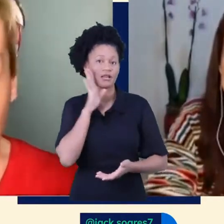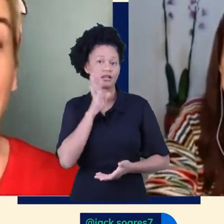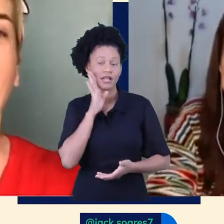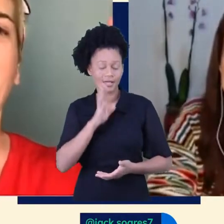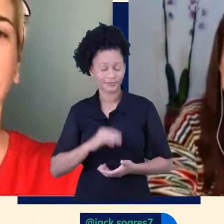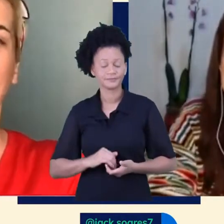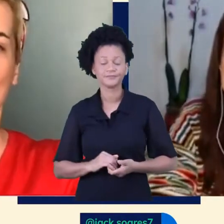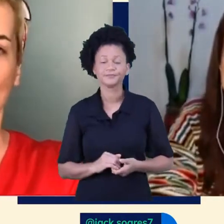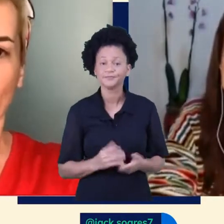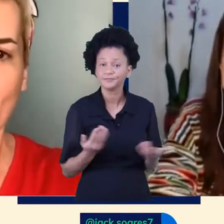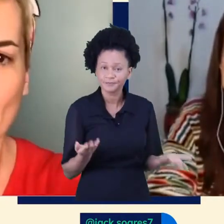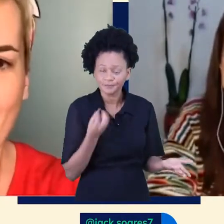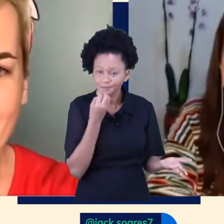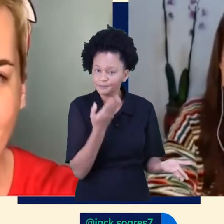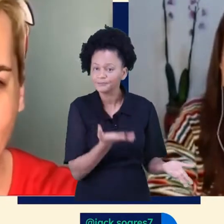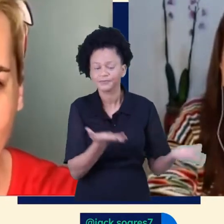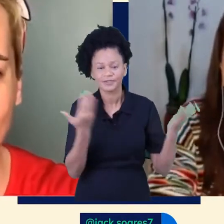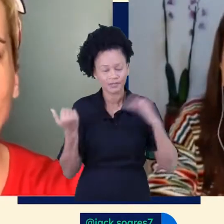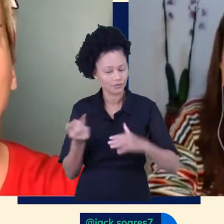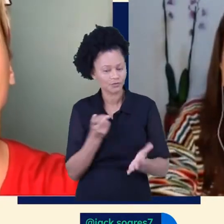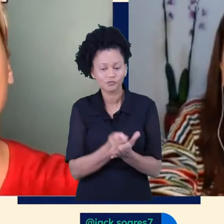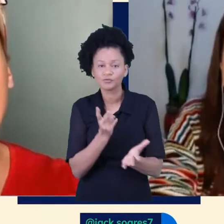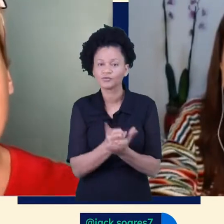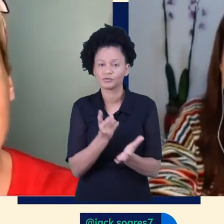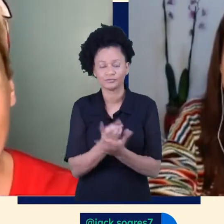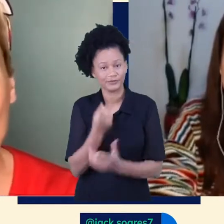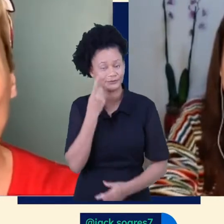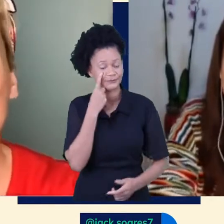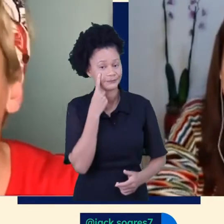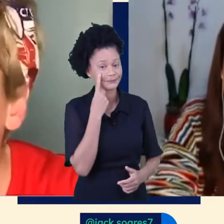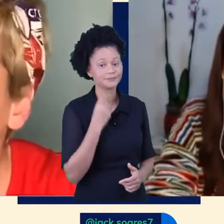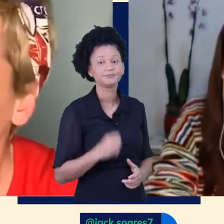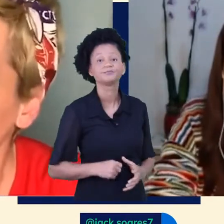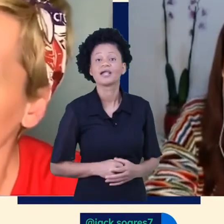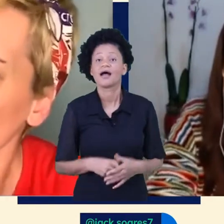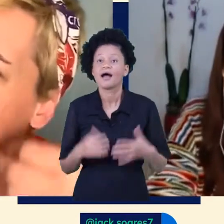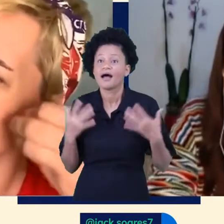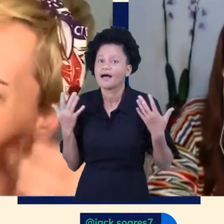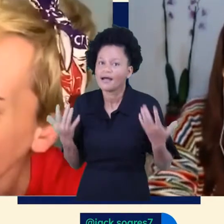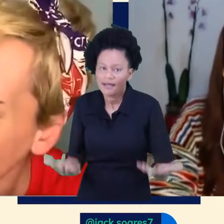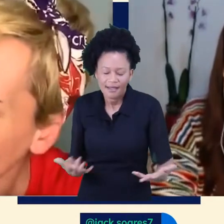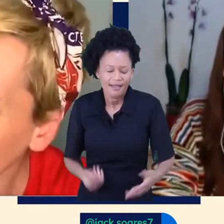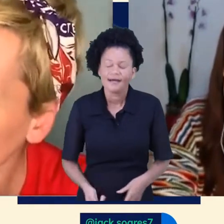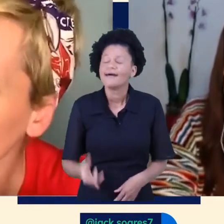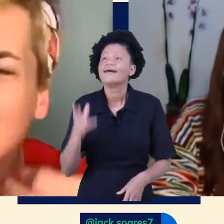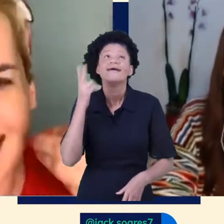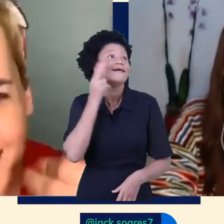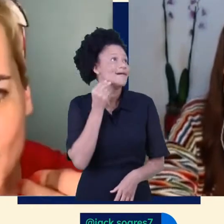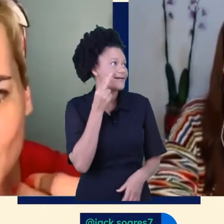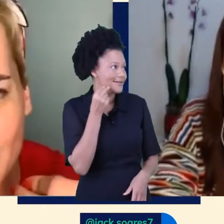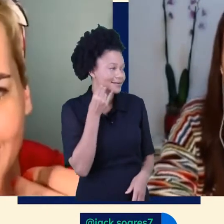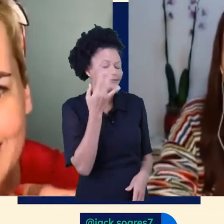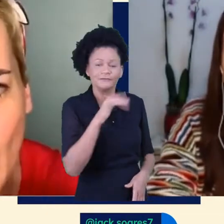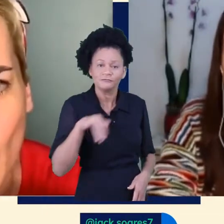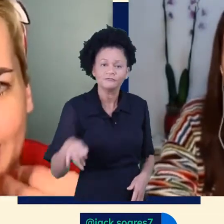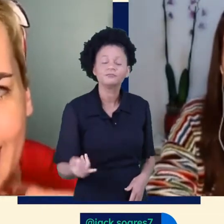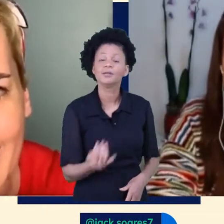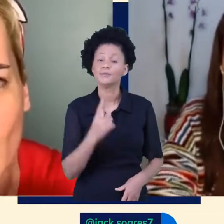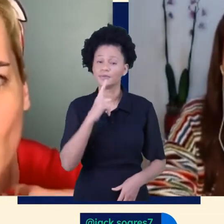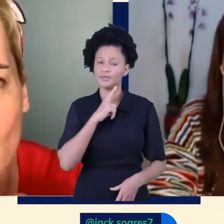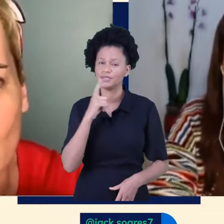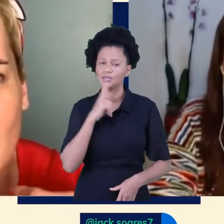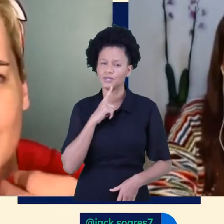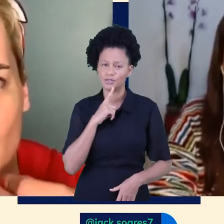ver. Ah, Carol, vamos aproveitar. Existe, o que é e existe a